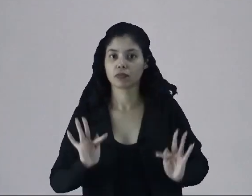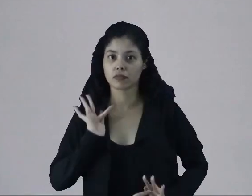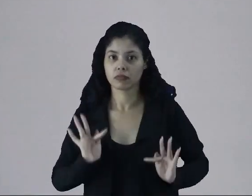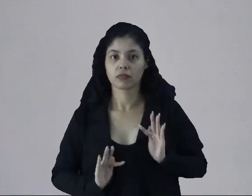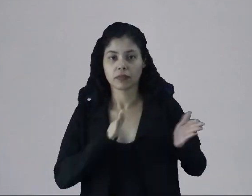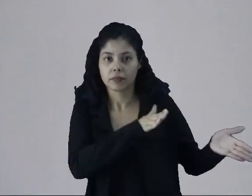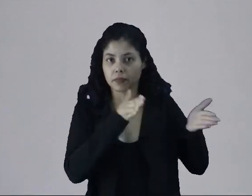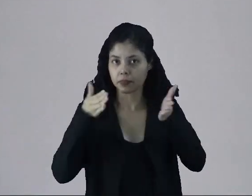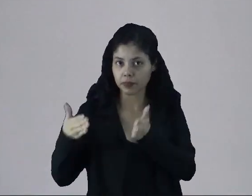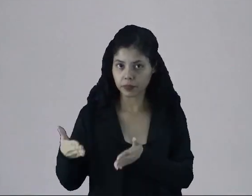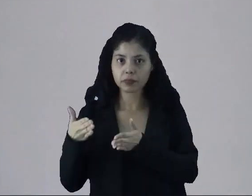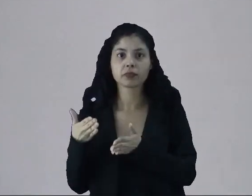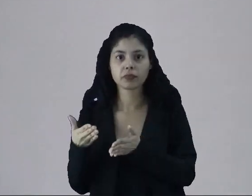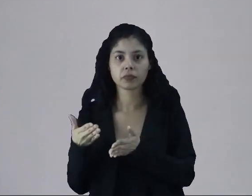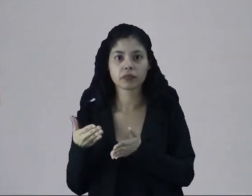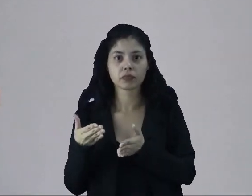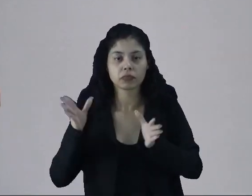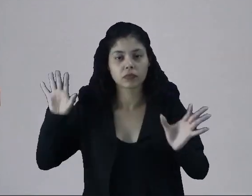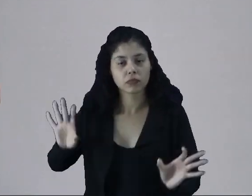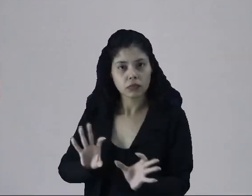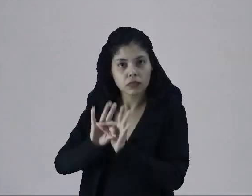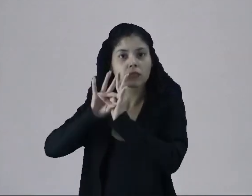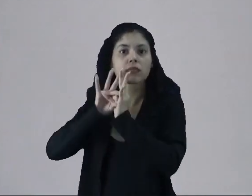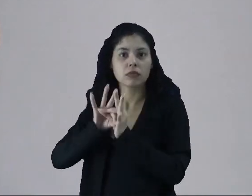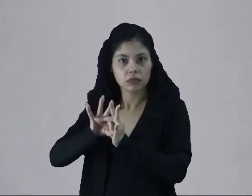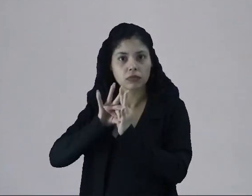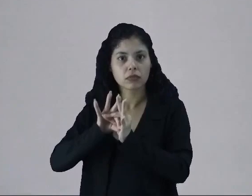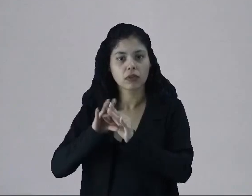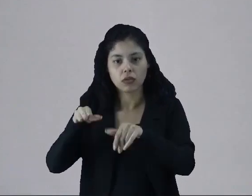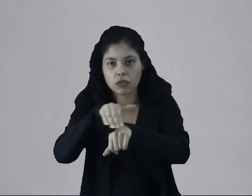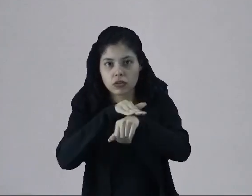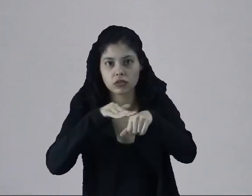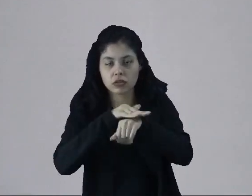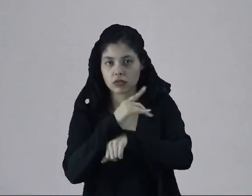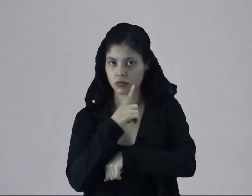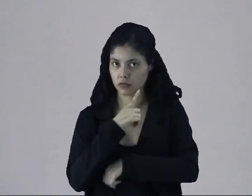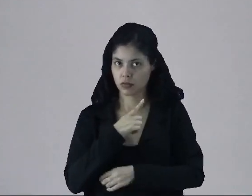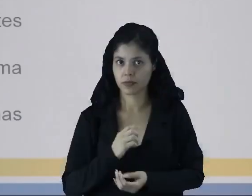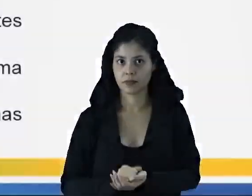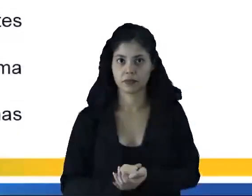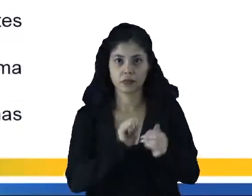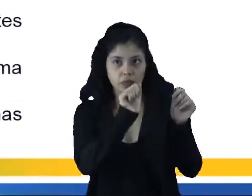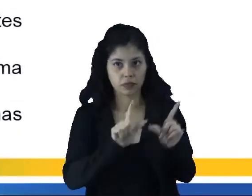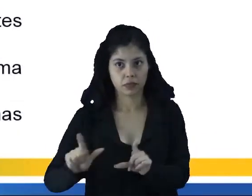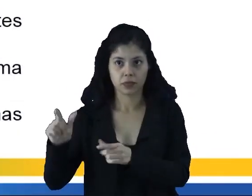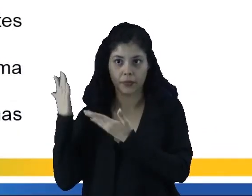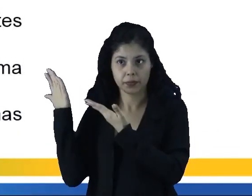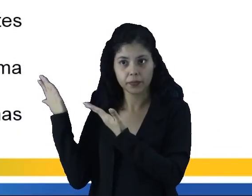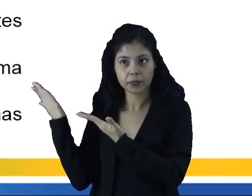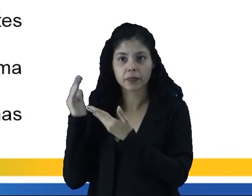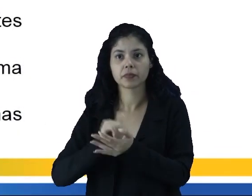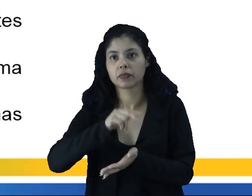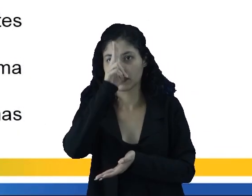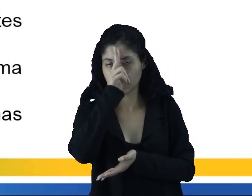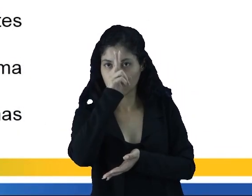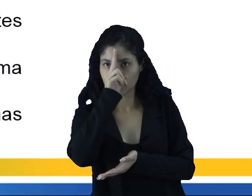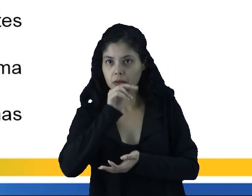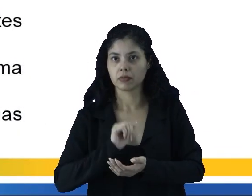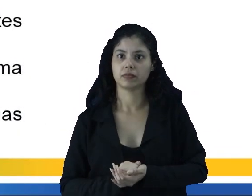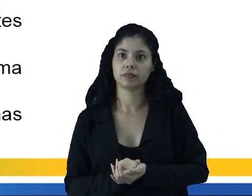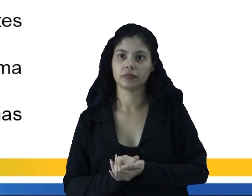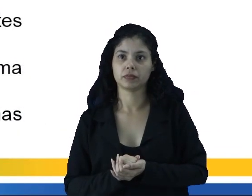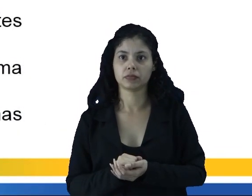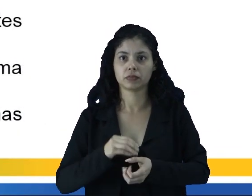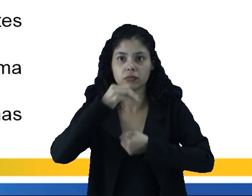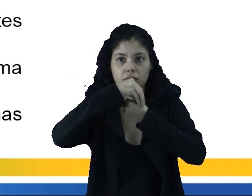parte das interações que os organismos e os tecidos vão ter. Então, vou botar também no quadro, a gente tem que lembrar que a gente vai ter a parte